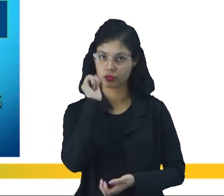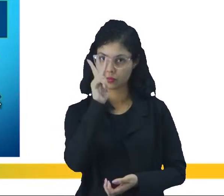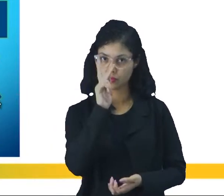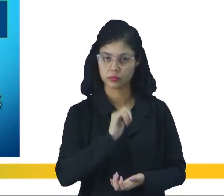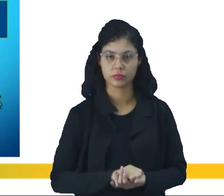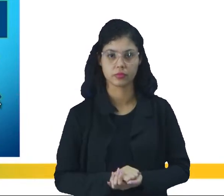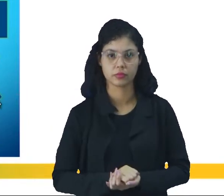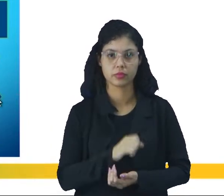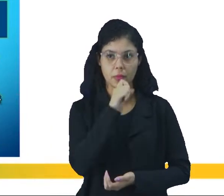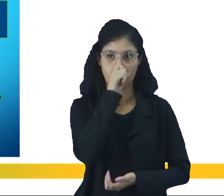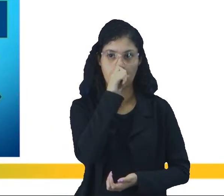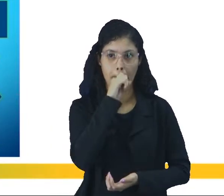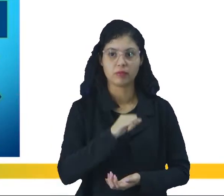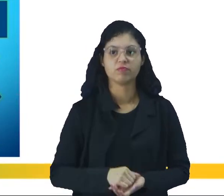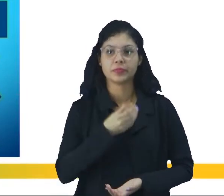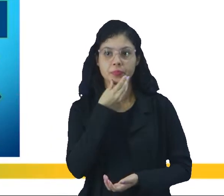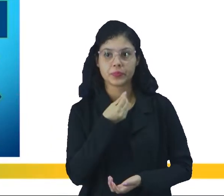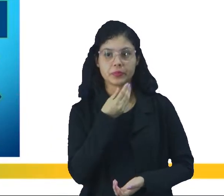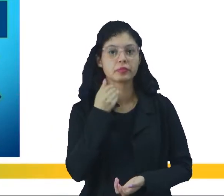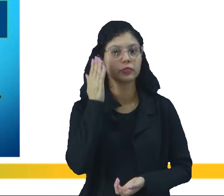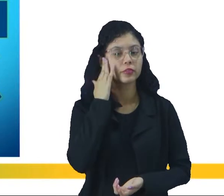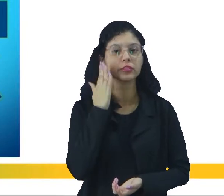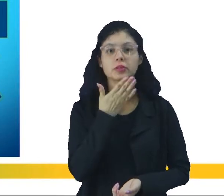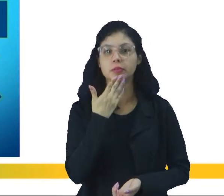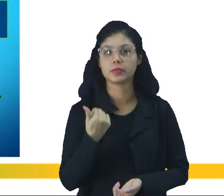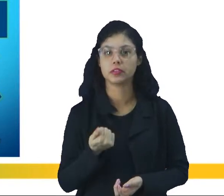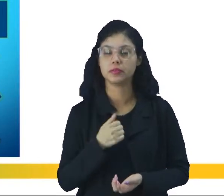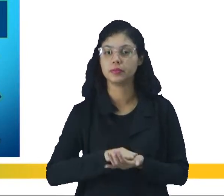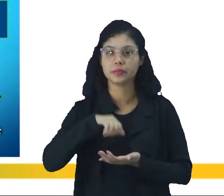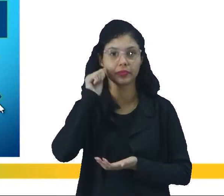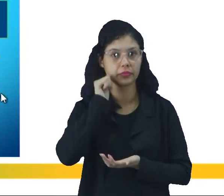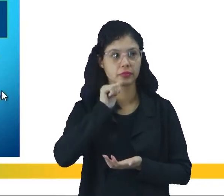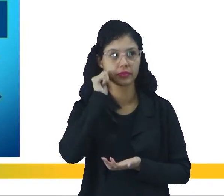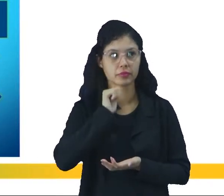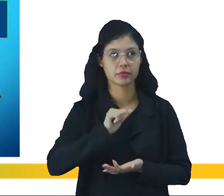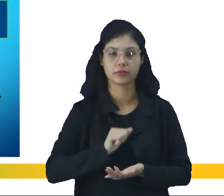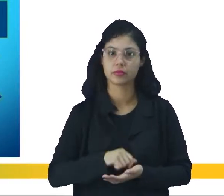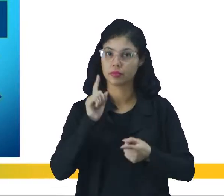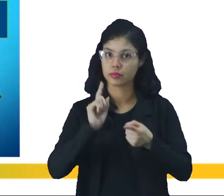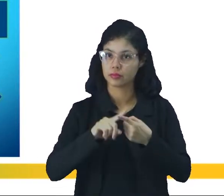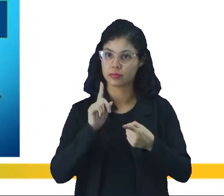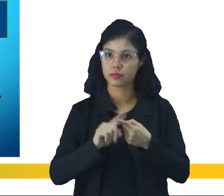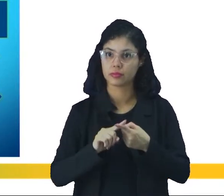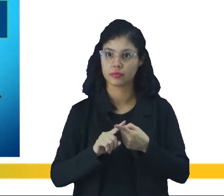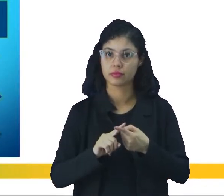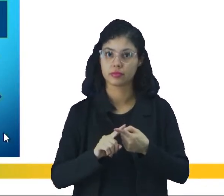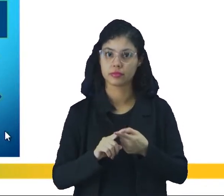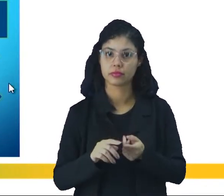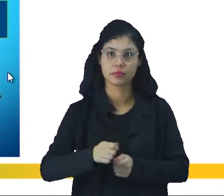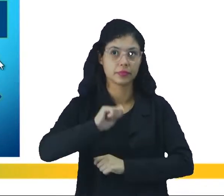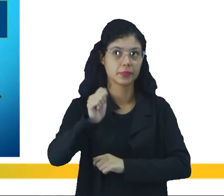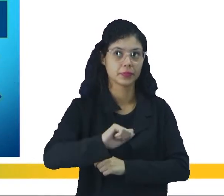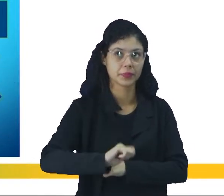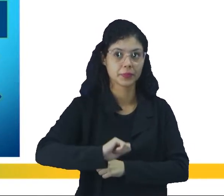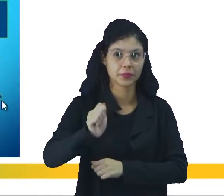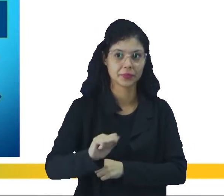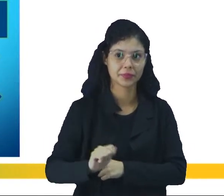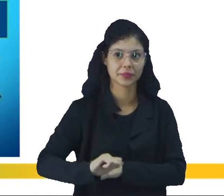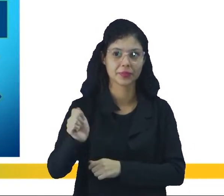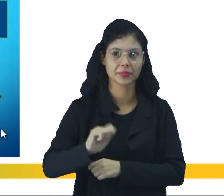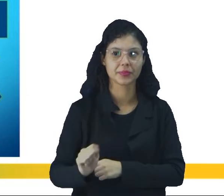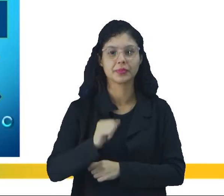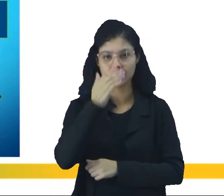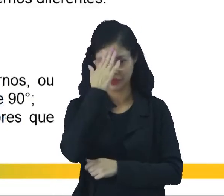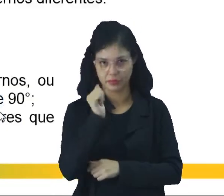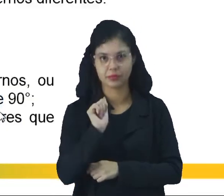Ok? Os meninos conseguem entender isso melhor do que as meninas. Porque quem brinca de pipa, no mínimo, sabe o